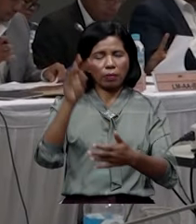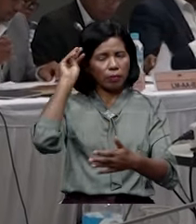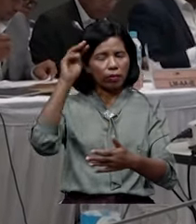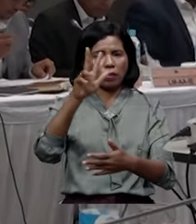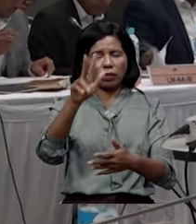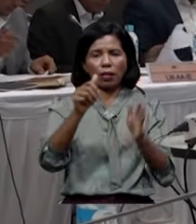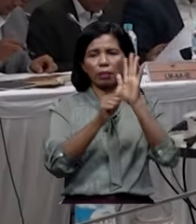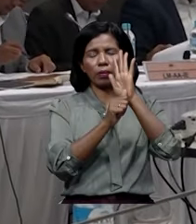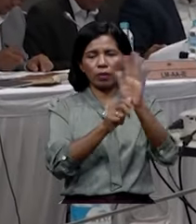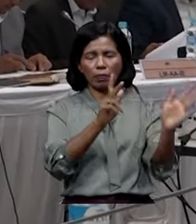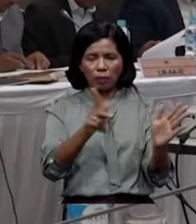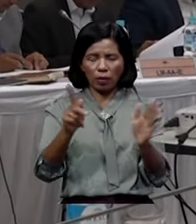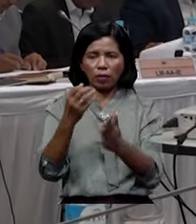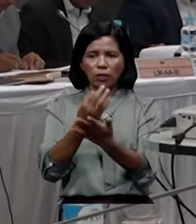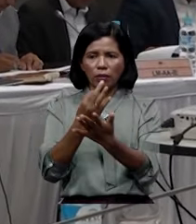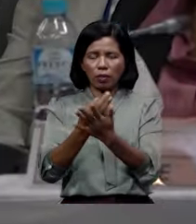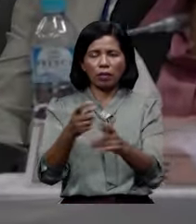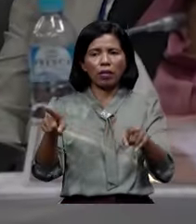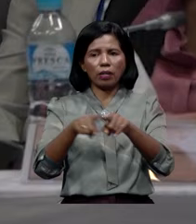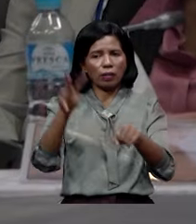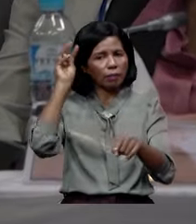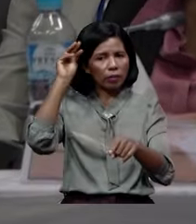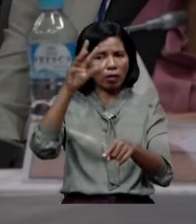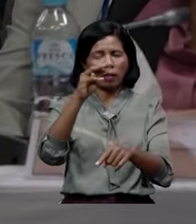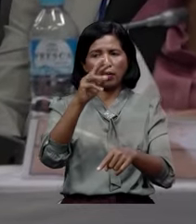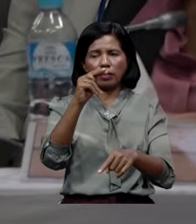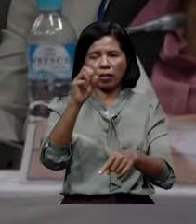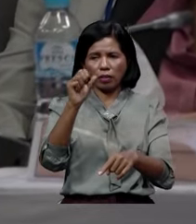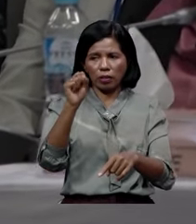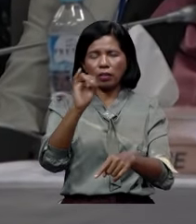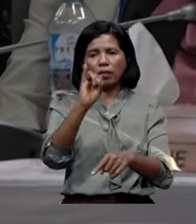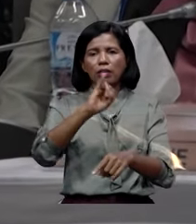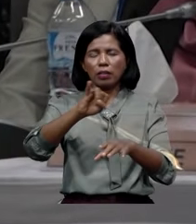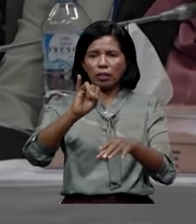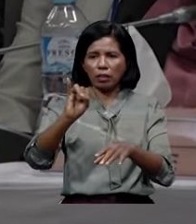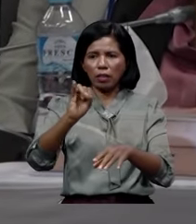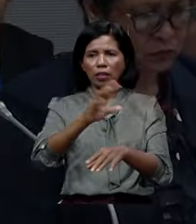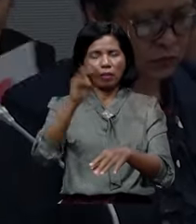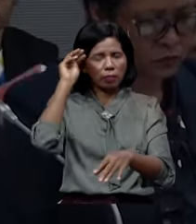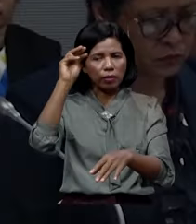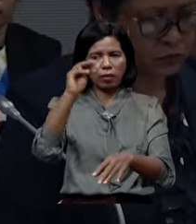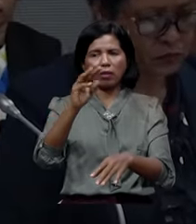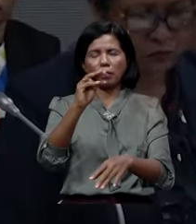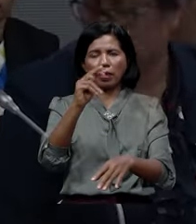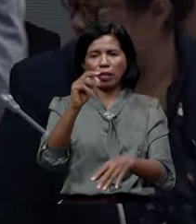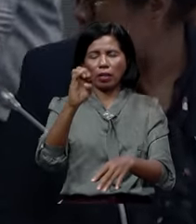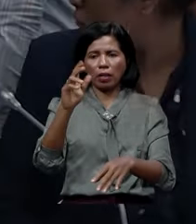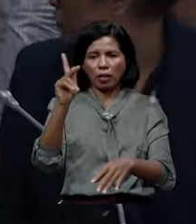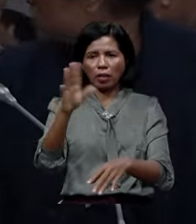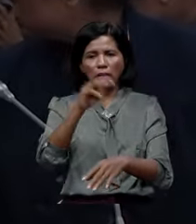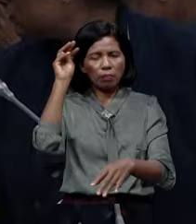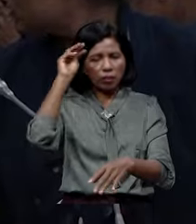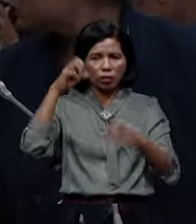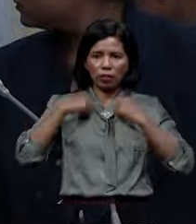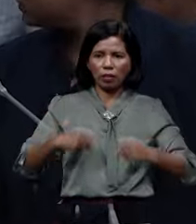Toluma que apresenta plano orçamental nesse Ministério de Solidariedade Social na Inclusão, Ministério de Negócios Estrangeiros na Cooperação no Ministério de